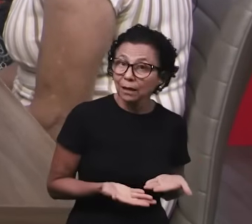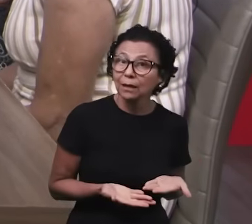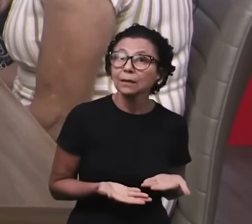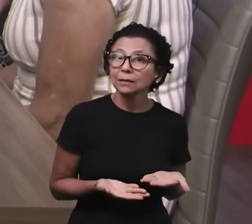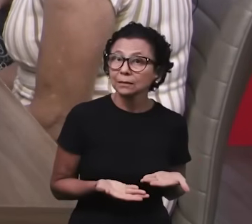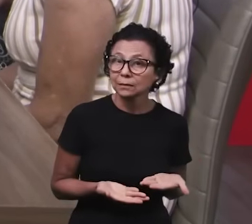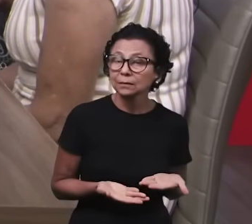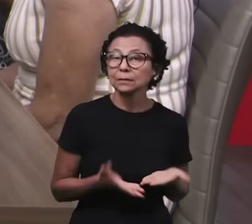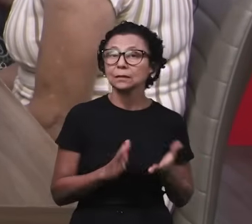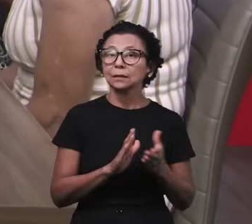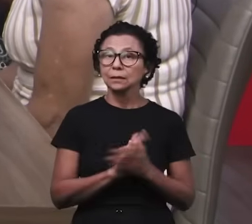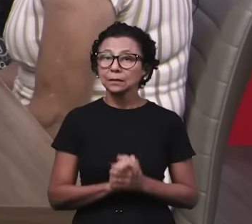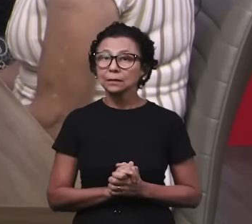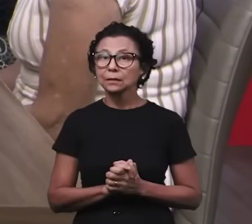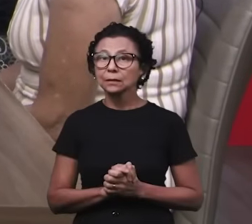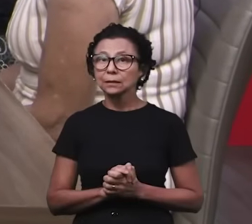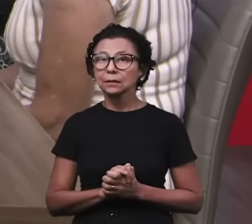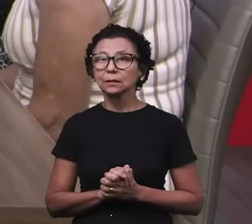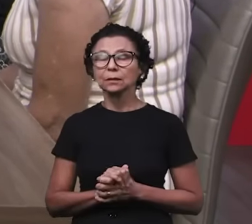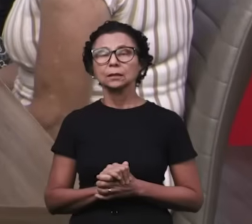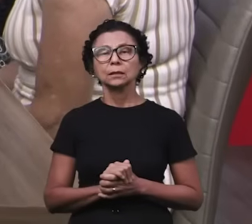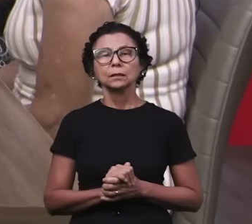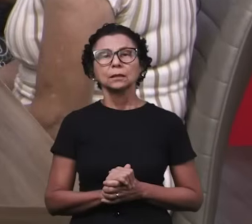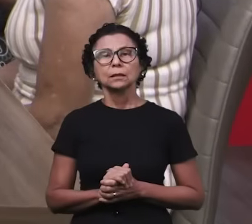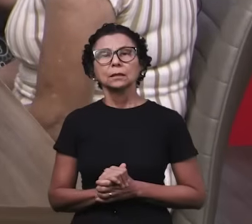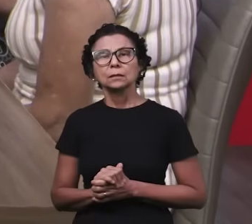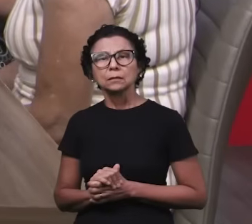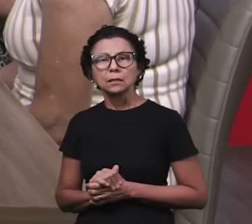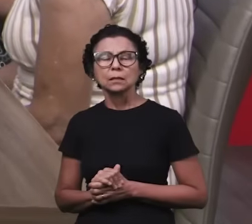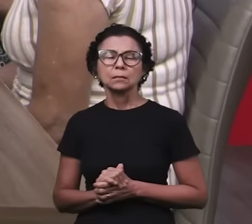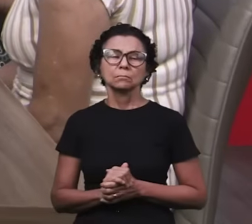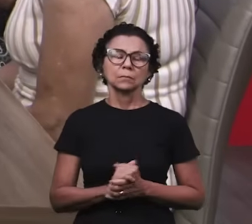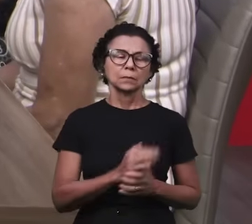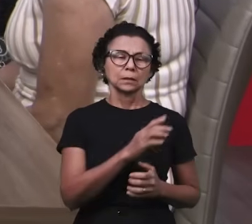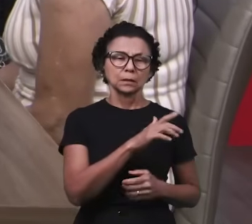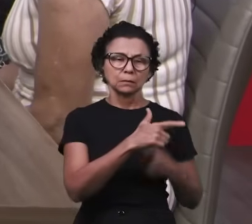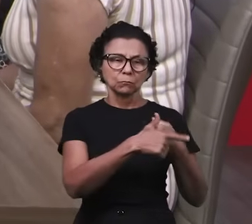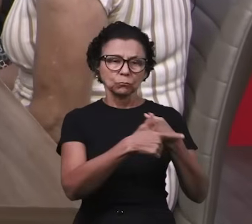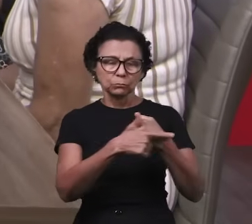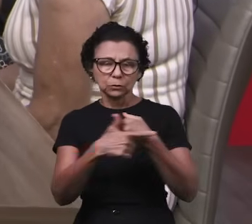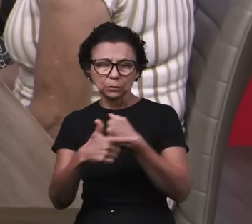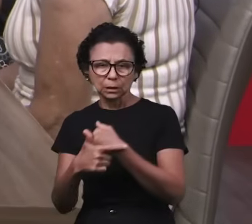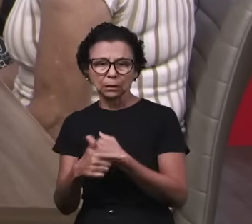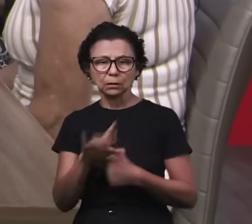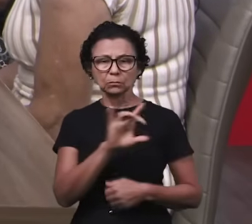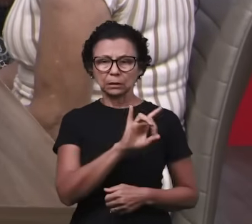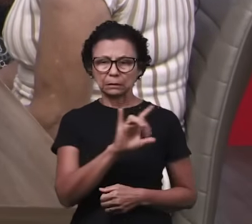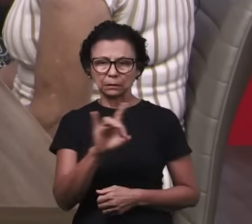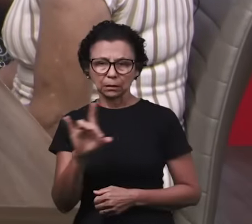também é o nosso relacionamento. Quando um não faz, o outro vai ter que fazer. Então alguém precisa